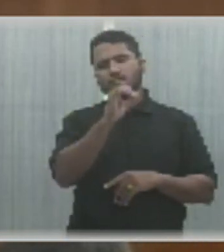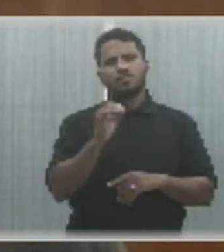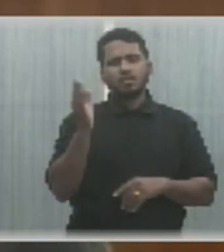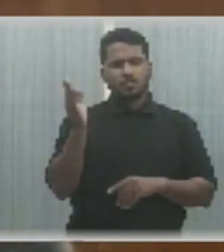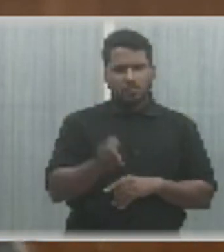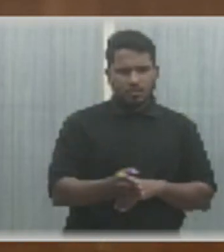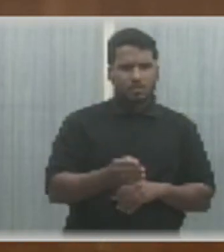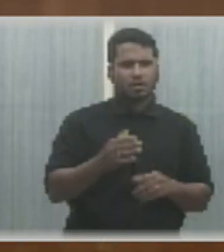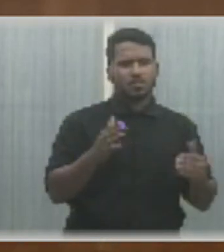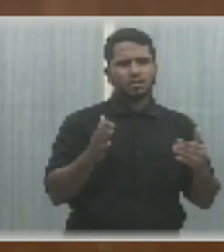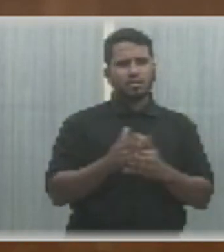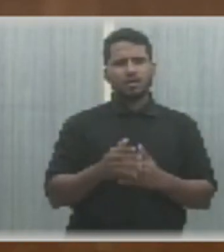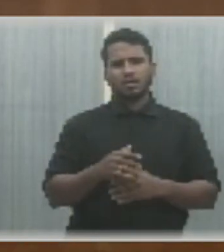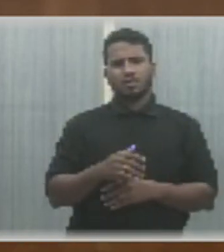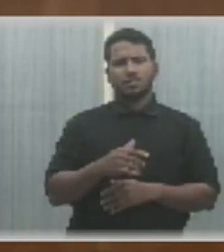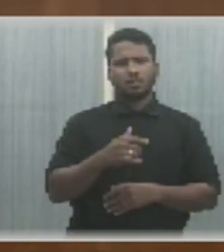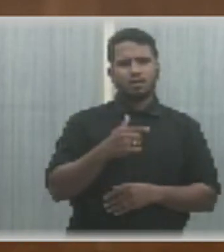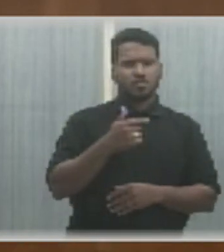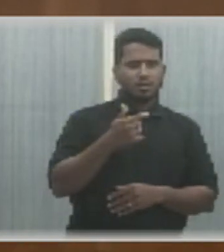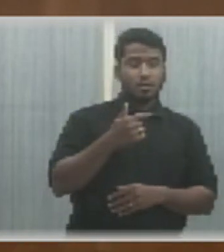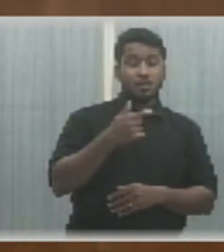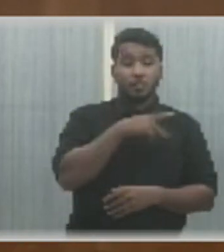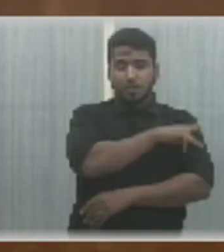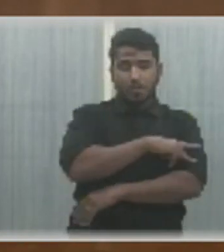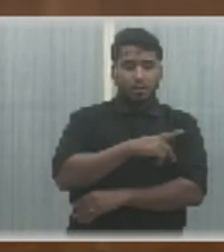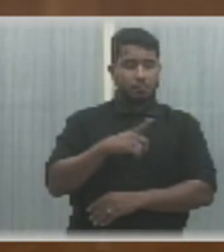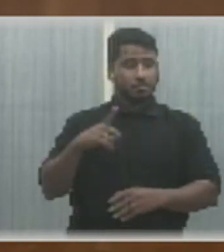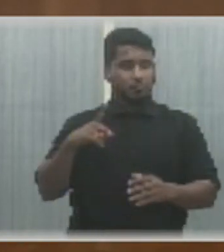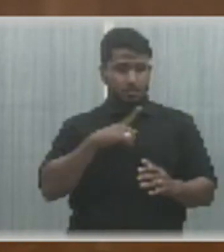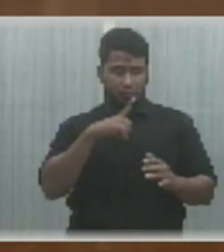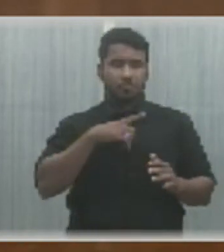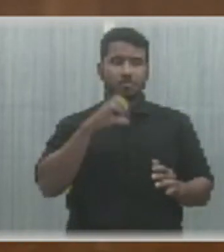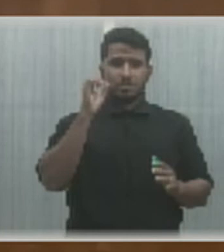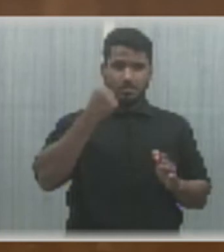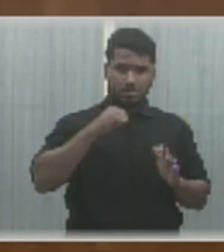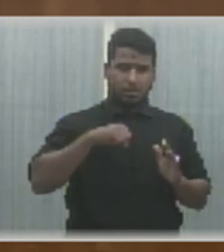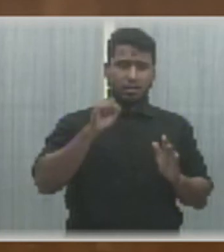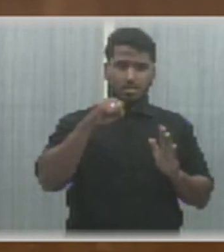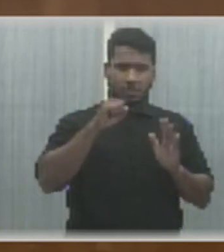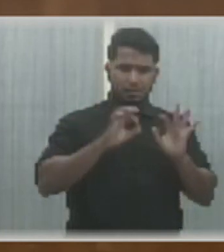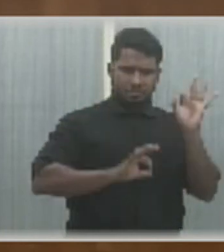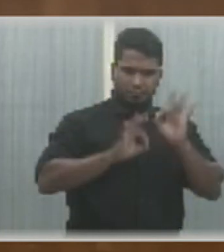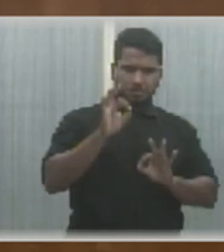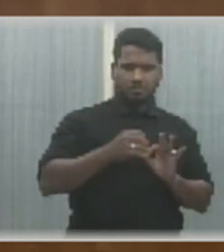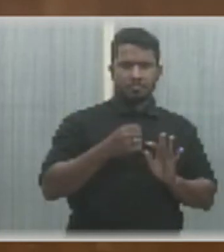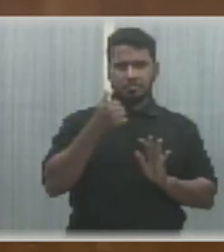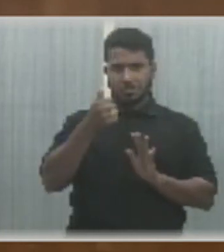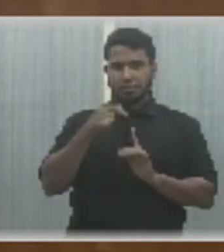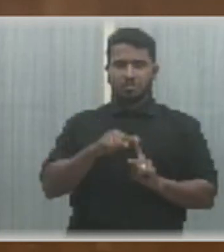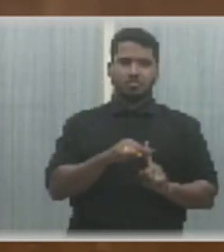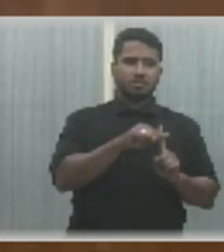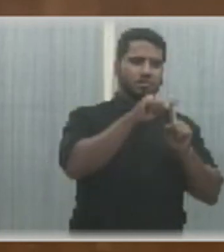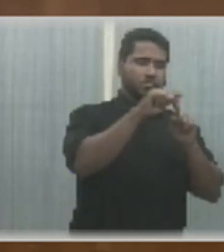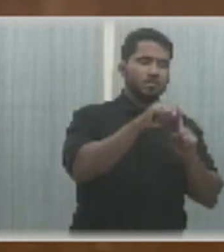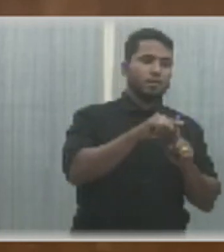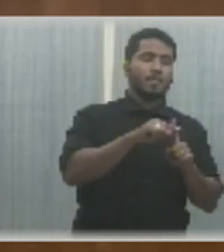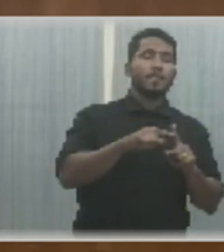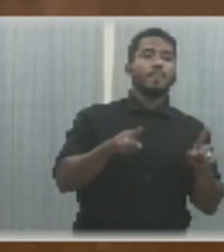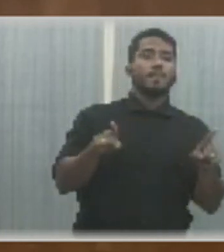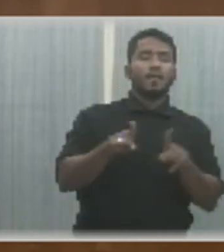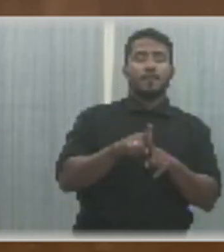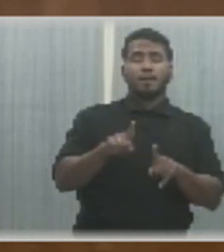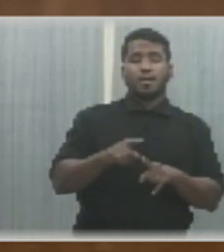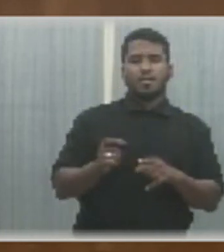até 2030. E o Piauí tem se destacado nessas medidas. Por outro lado, restaurar